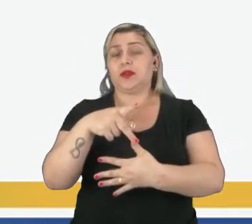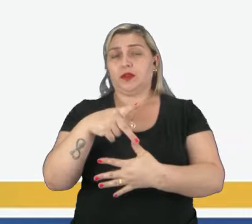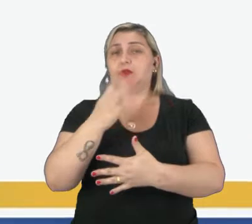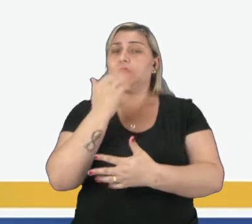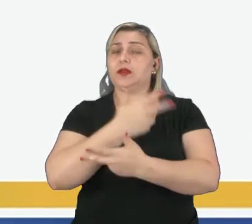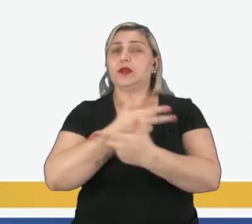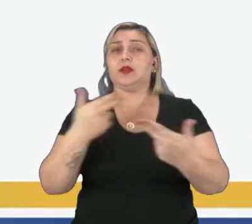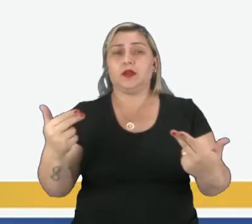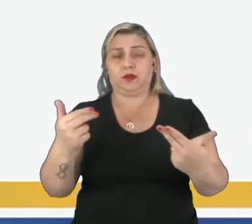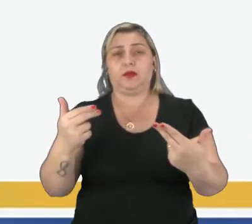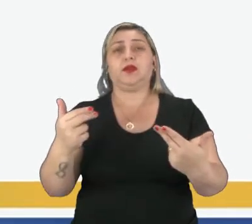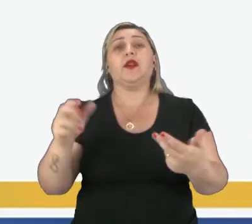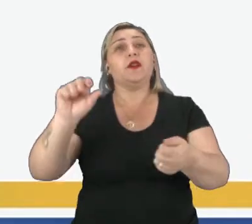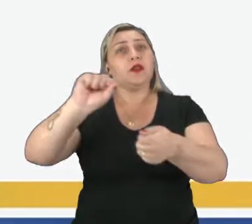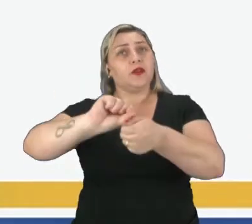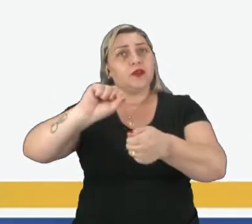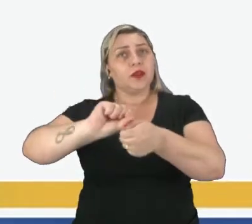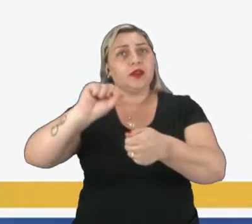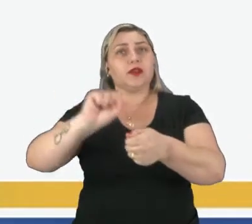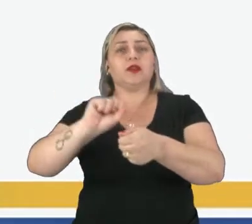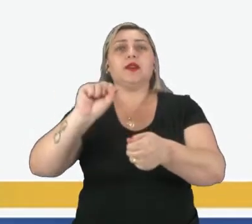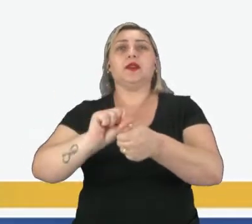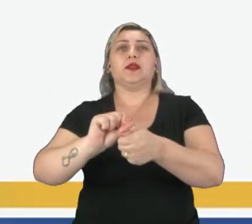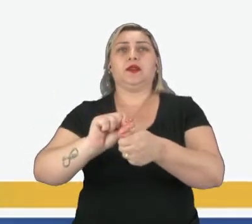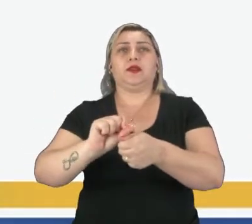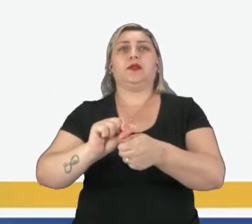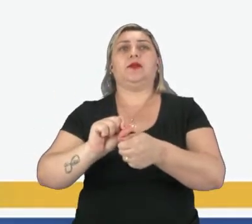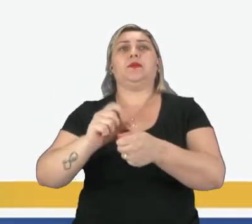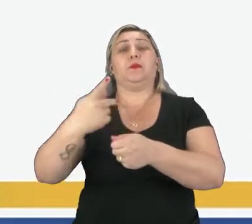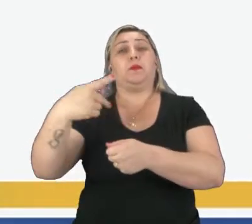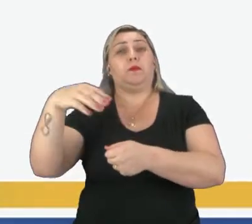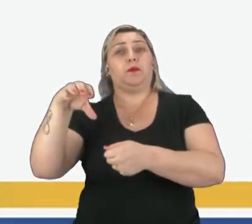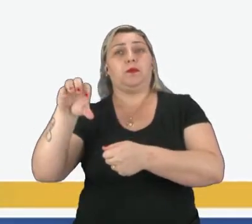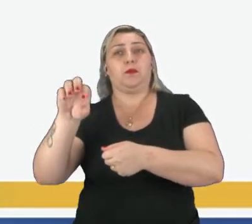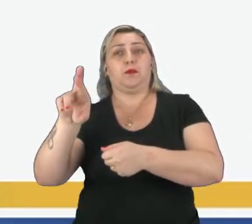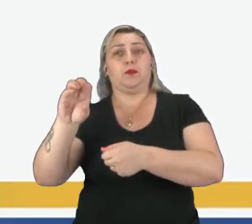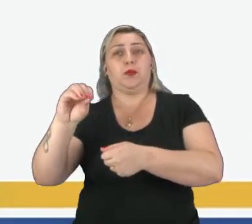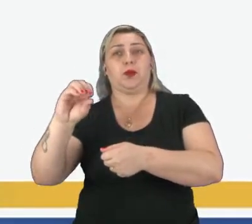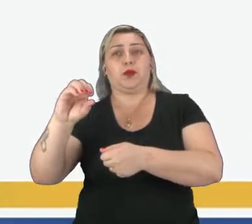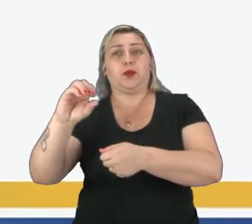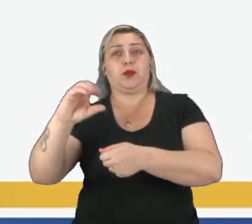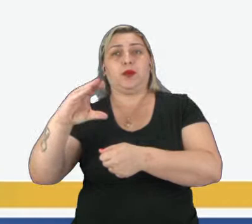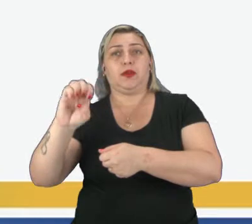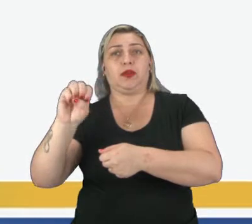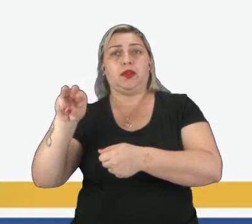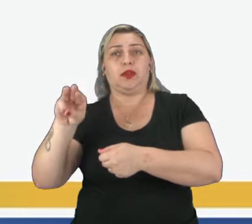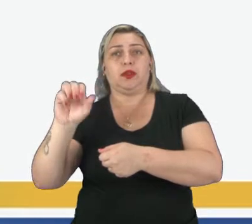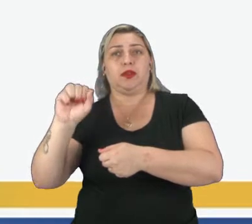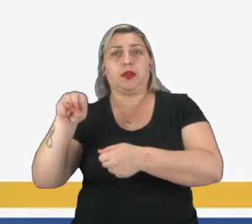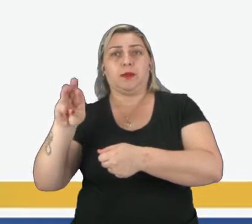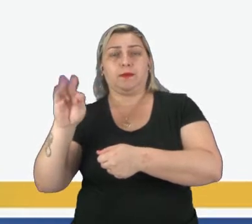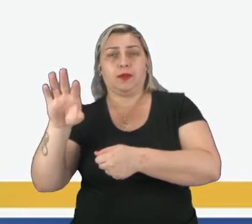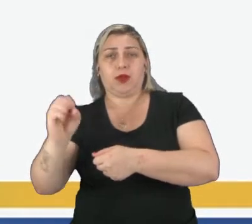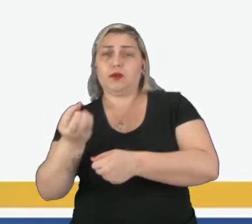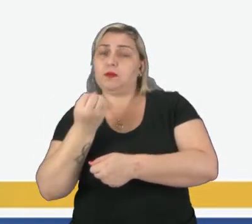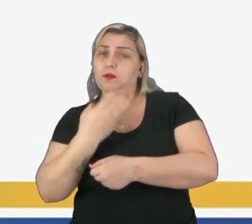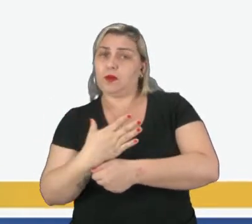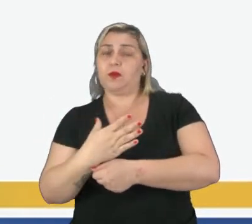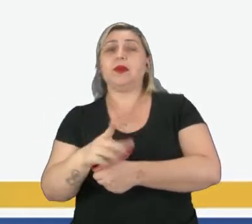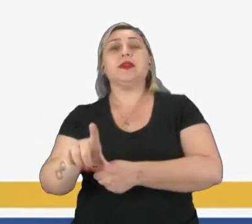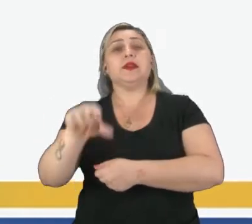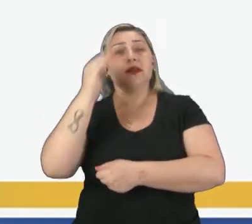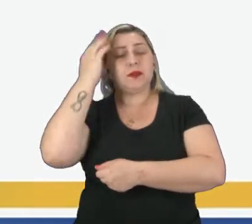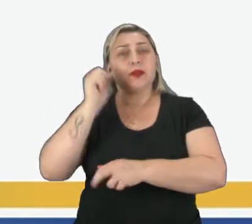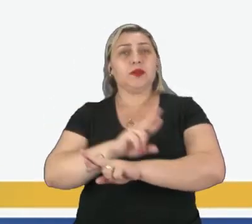dos alimentos processados e ultraprocessados. Uma boa maneira de distinguir esses dois tipos